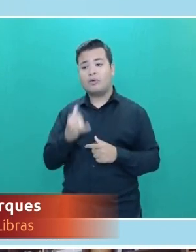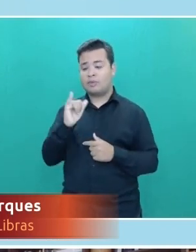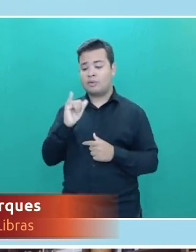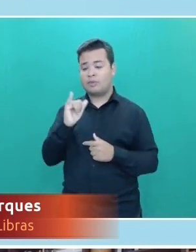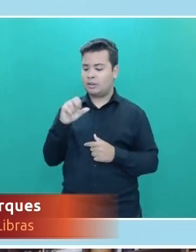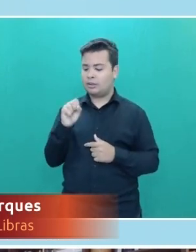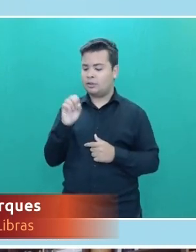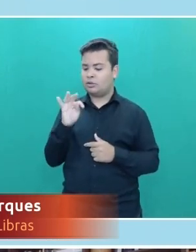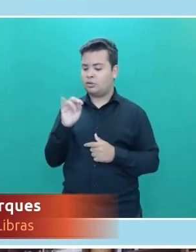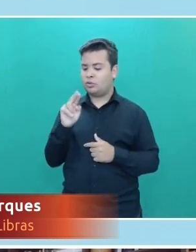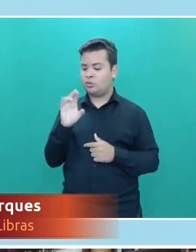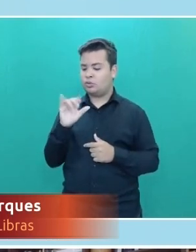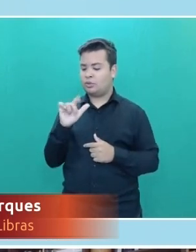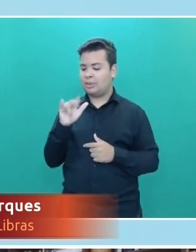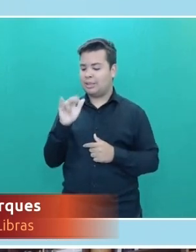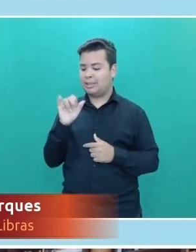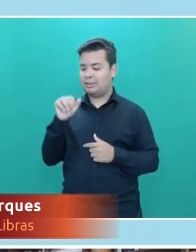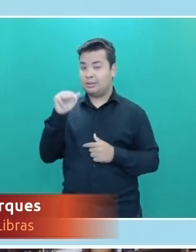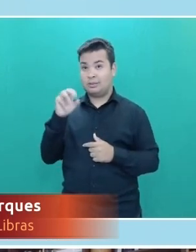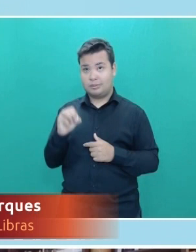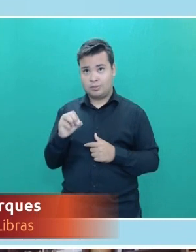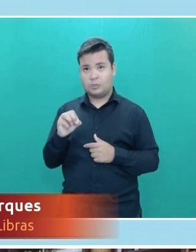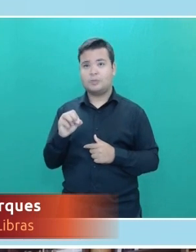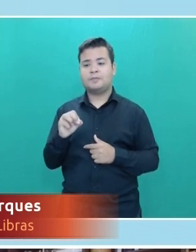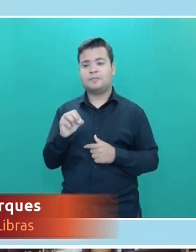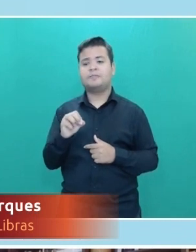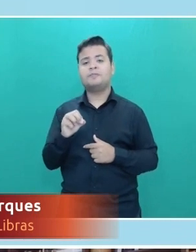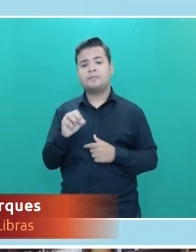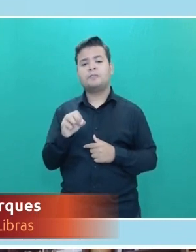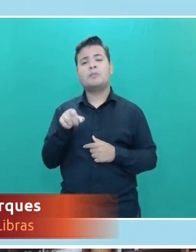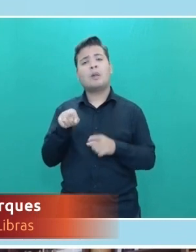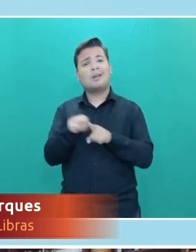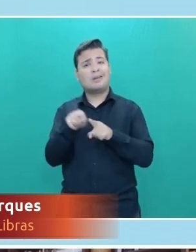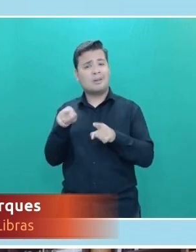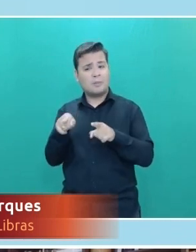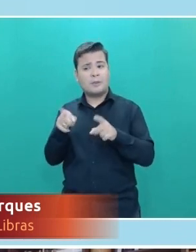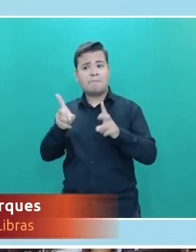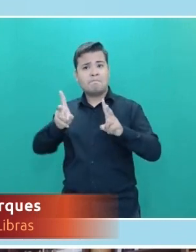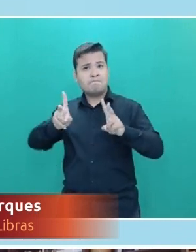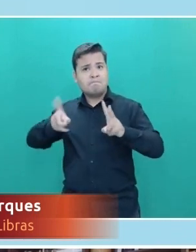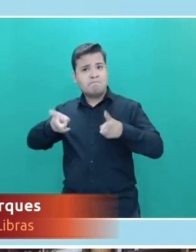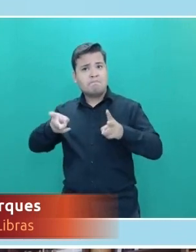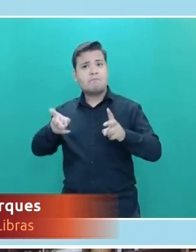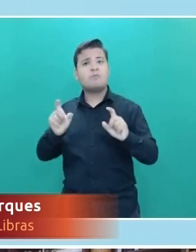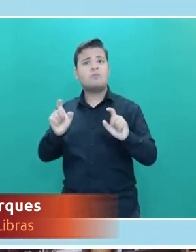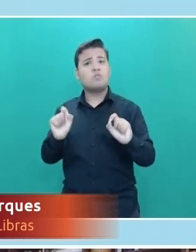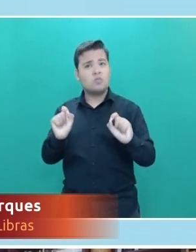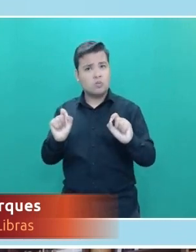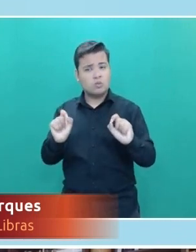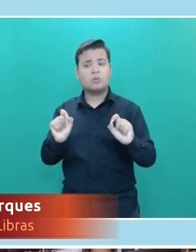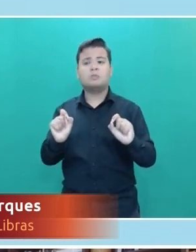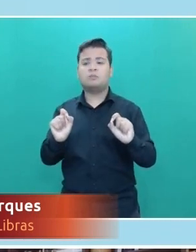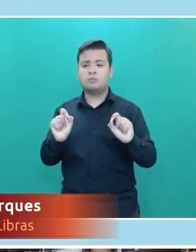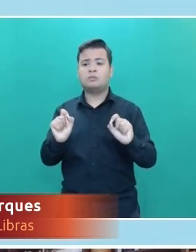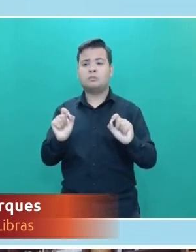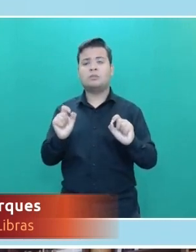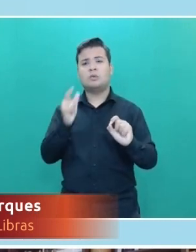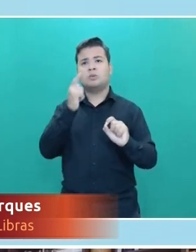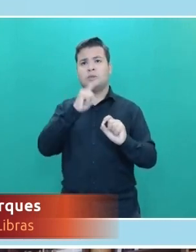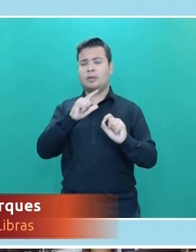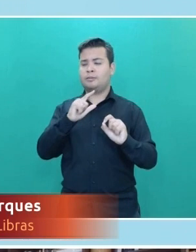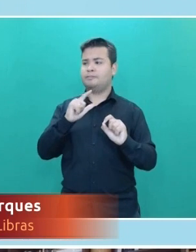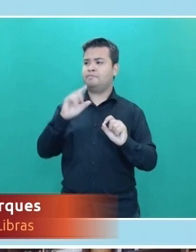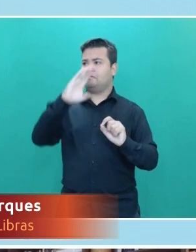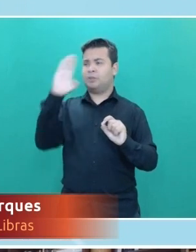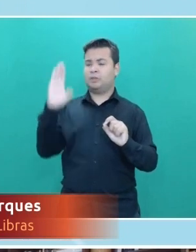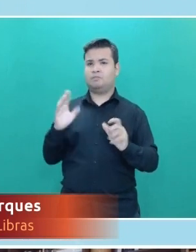pode e se mantém como um ator considerado relevante, né?